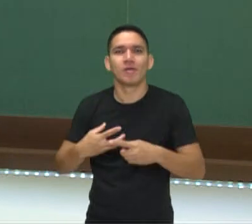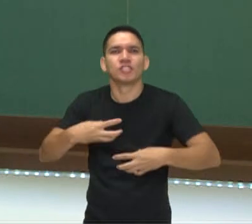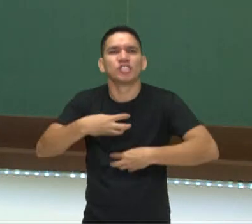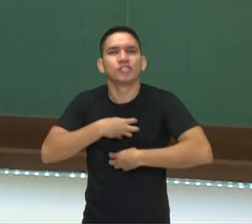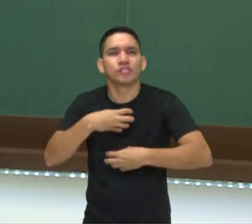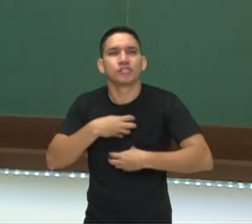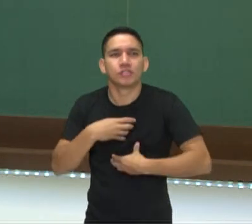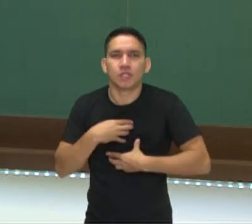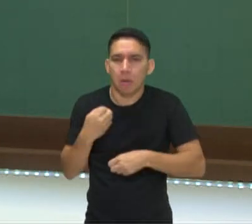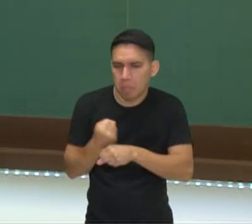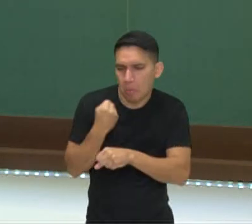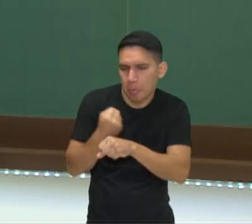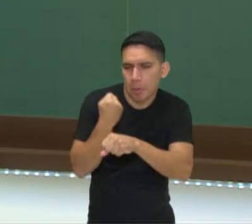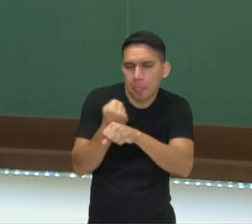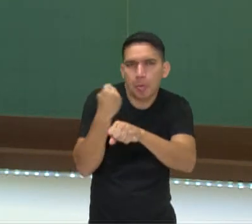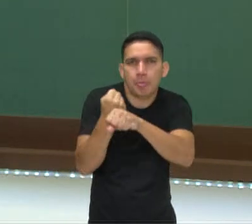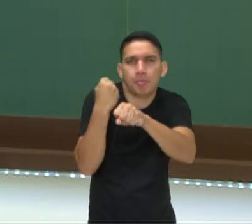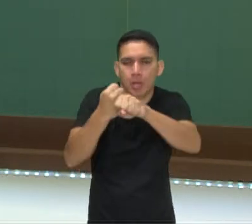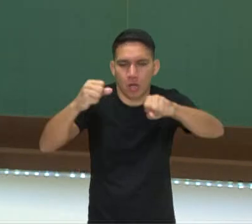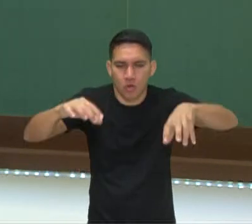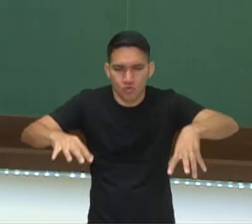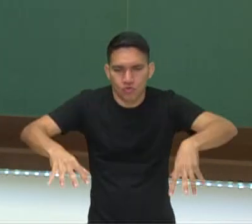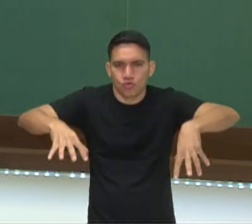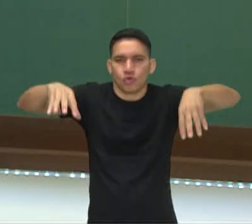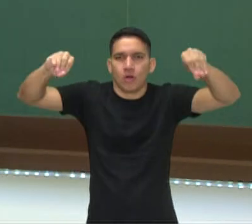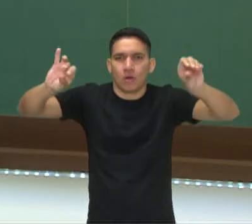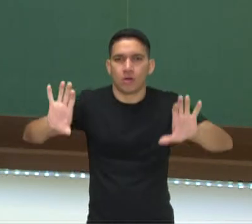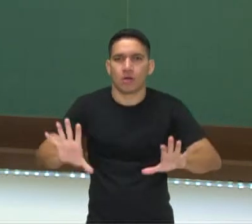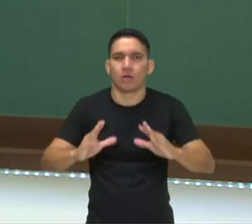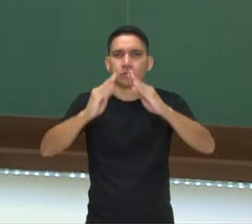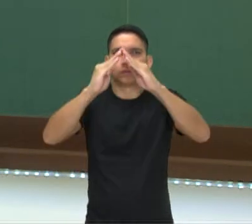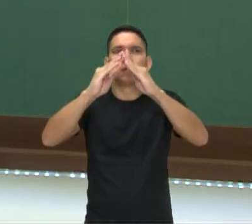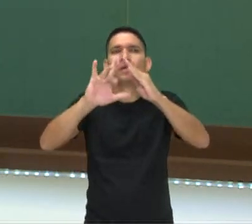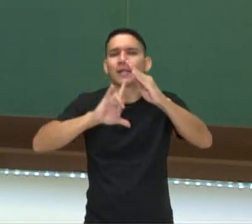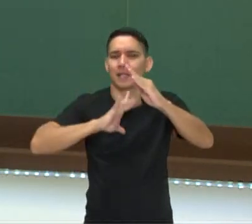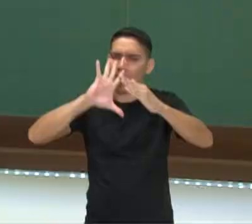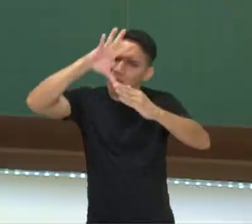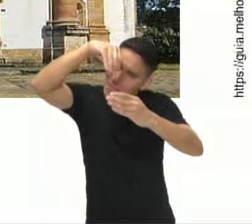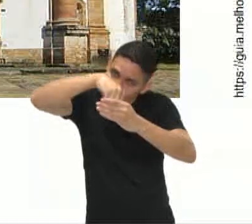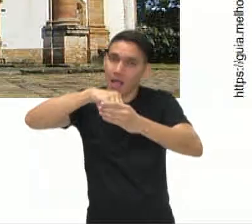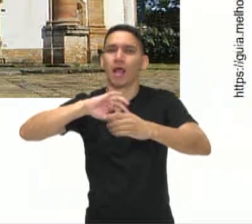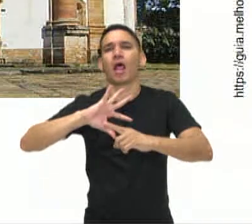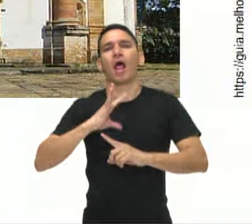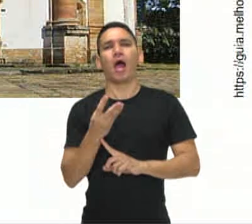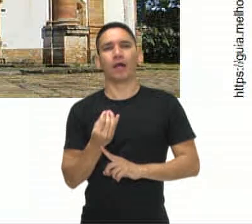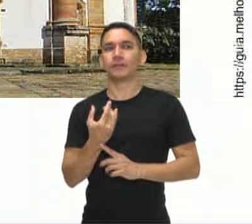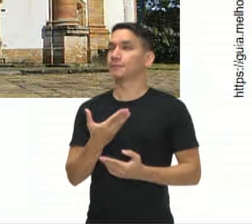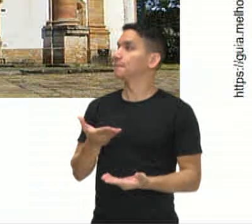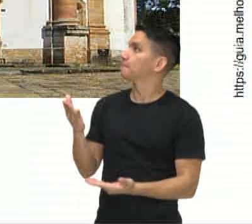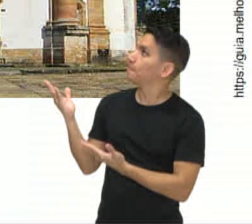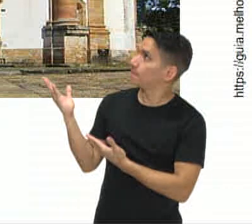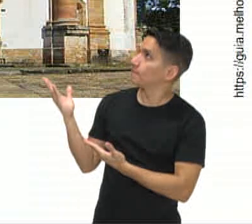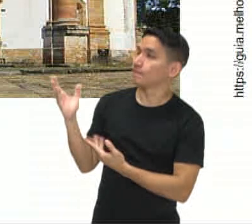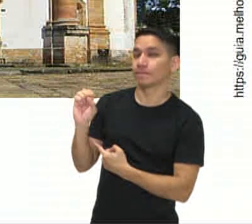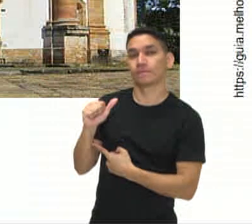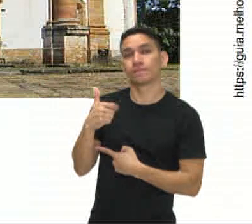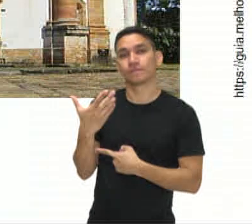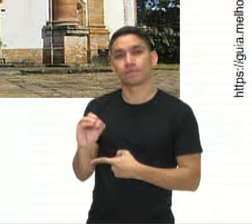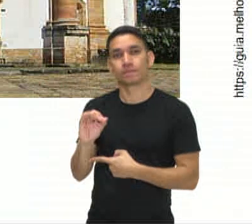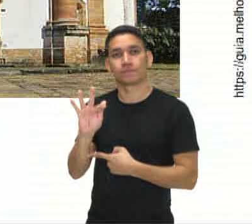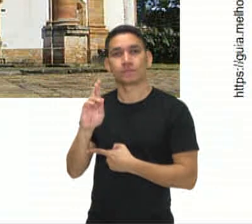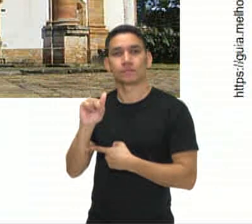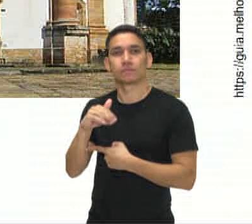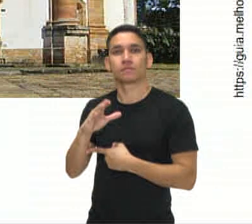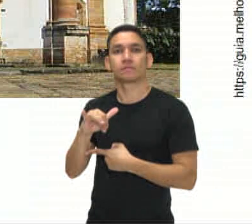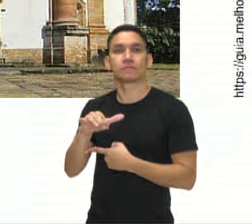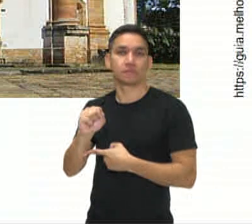estilo em que ela foi construída e pelas obras de arte que lá estão esculpidas, é a igreja de São Francisco de Assis. É